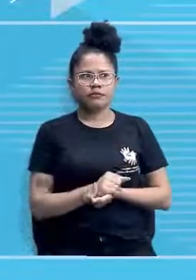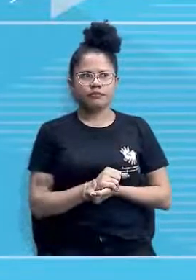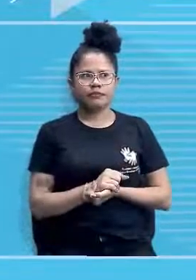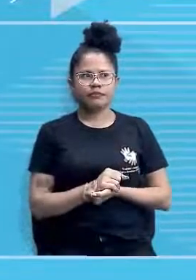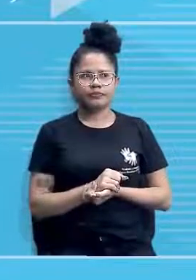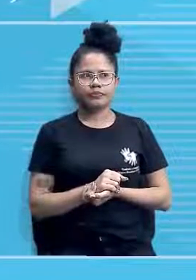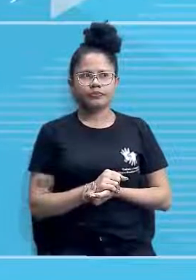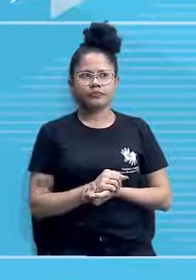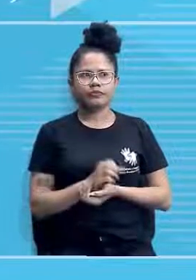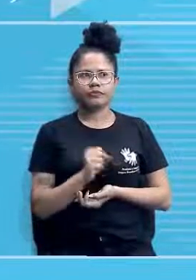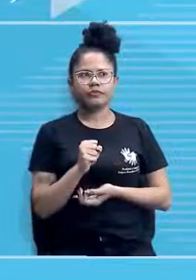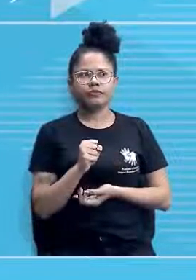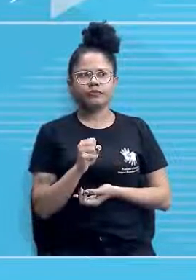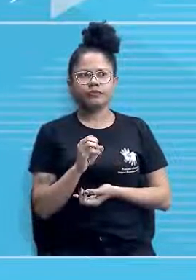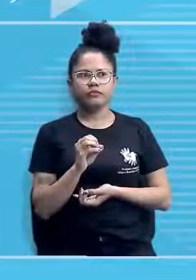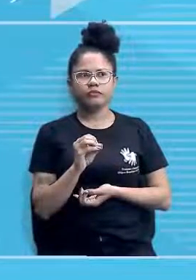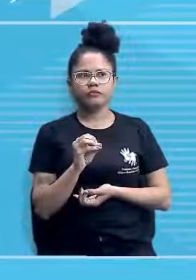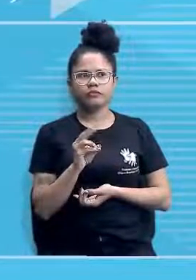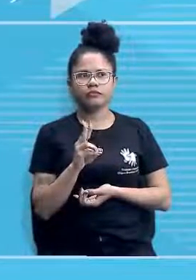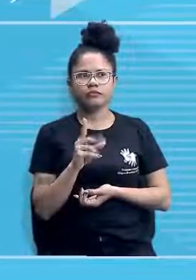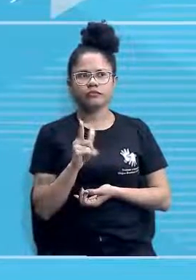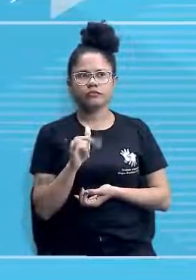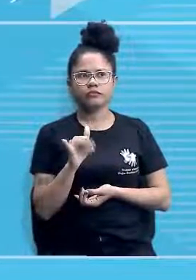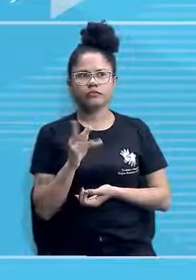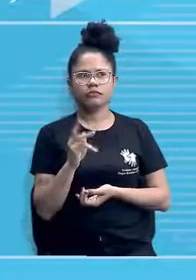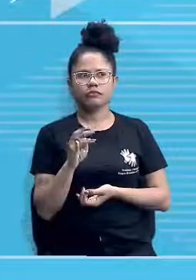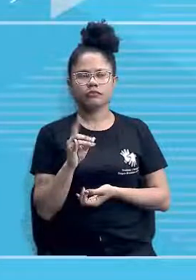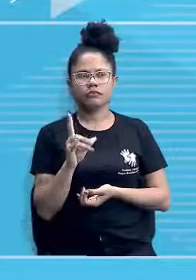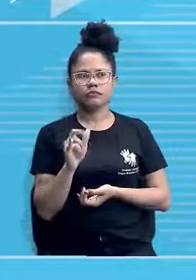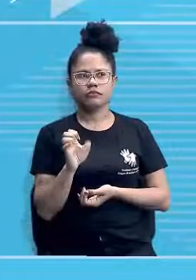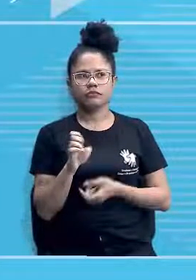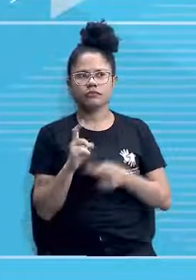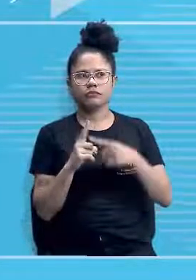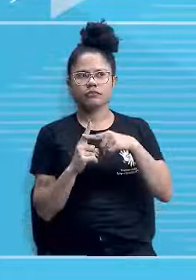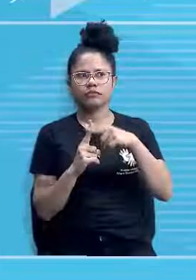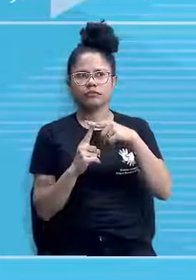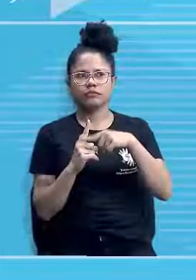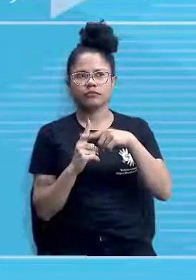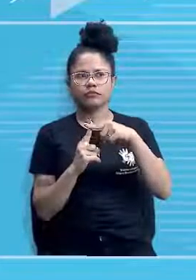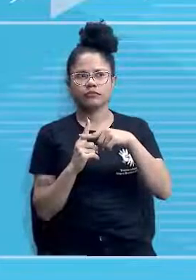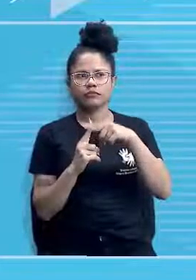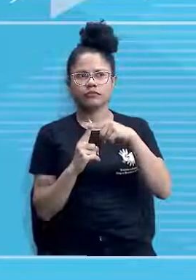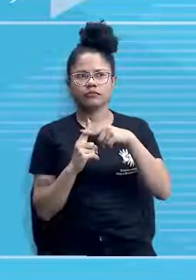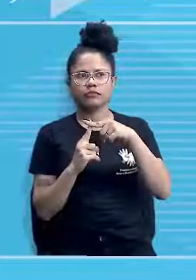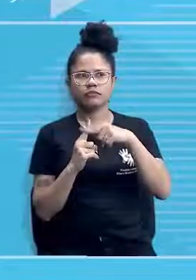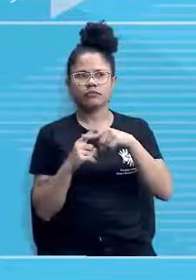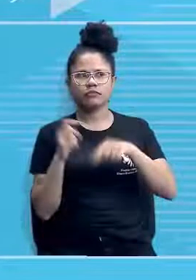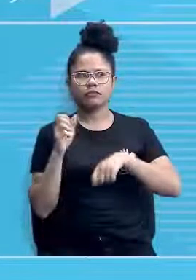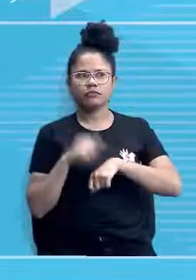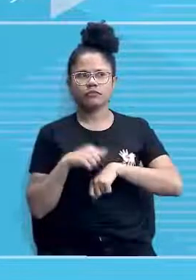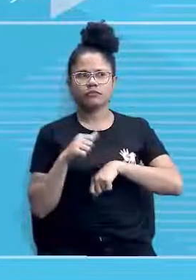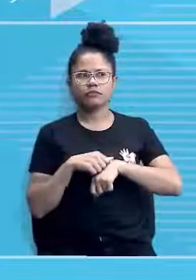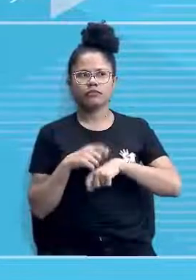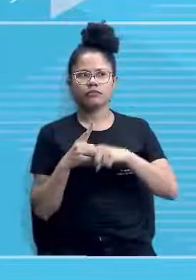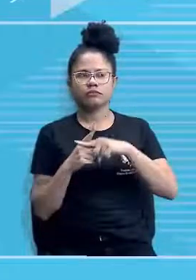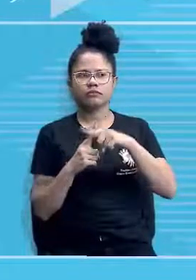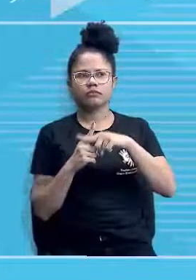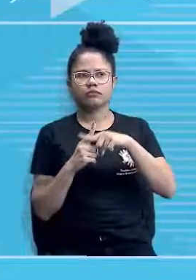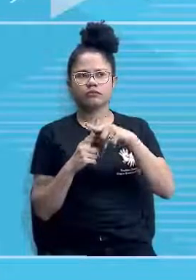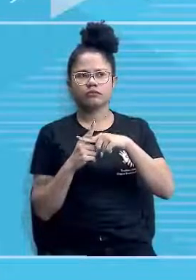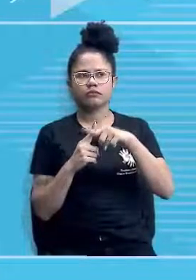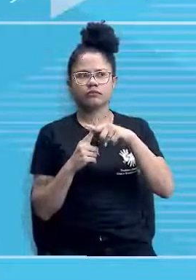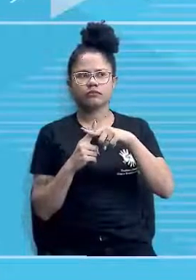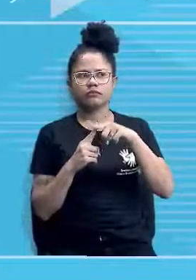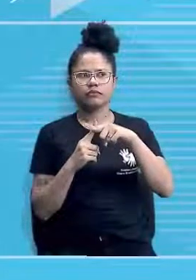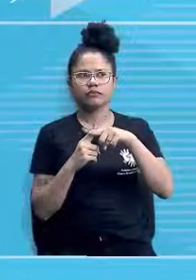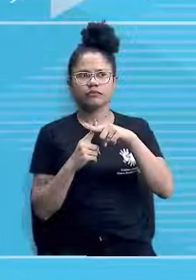orgânicos solubilidade nós vamos falar da temperatura difusão do ponto de fusão